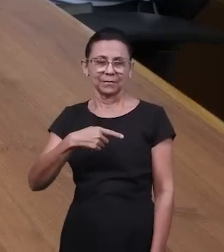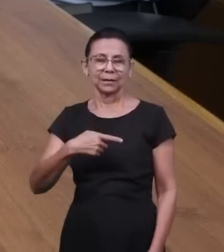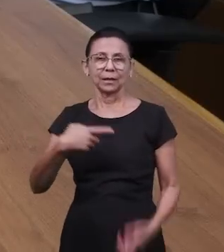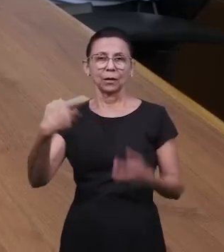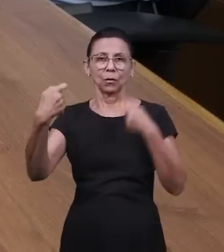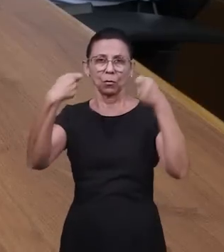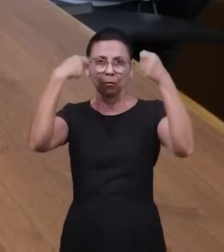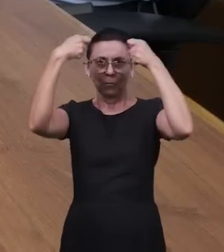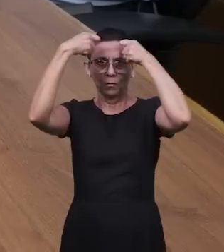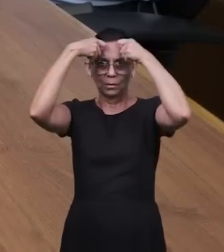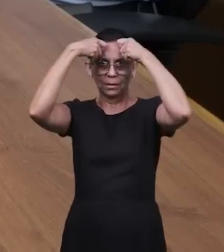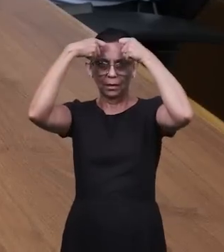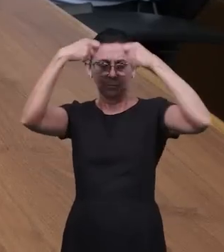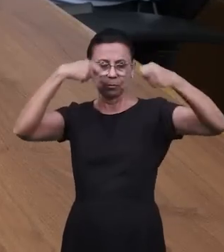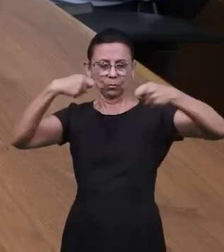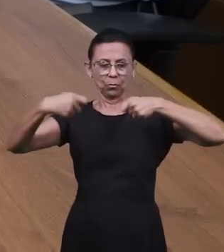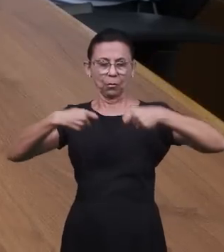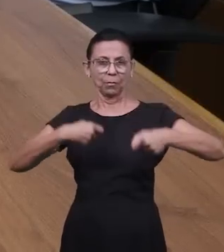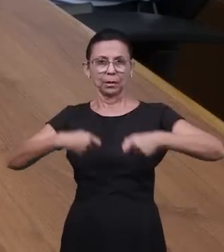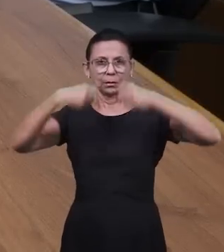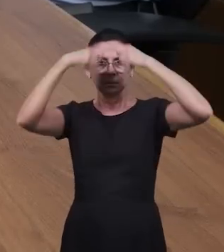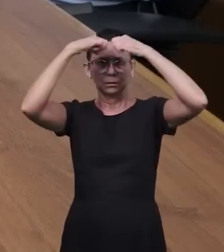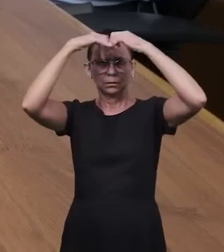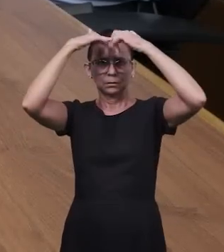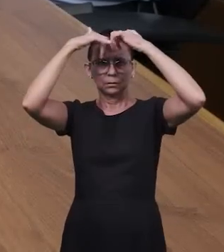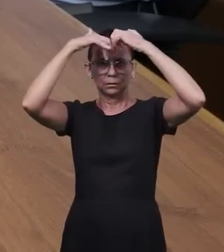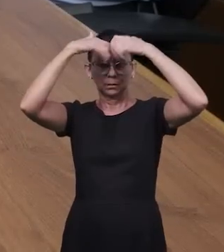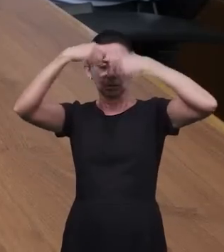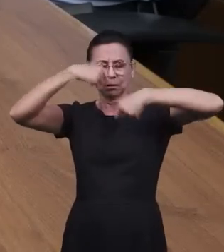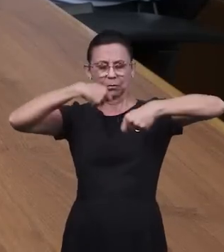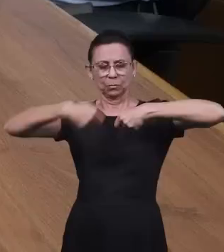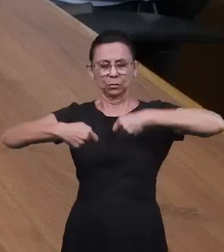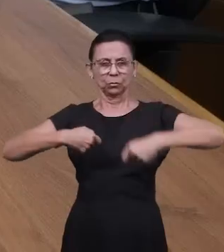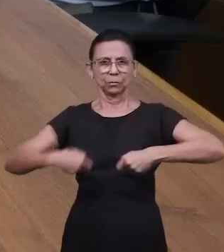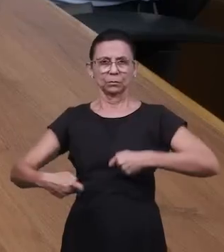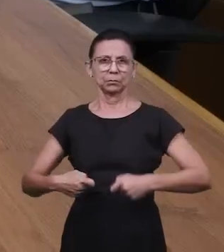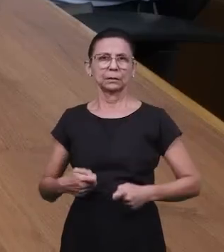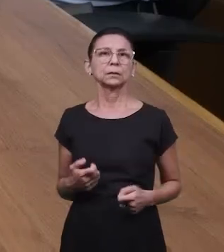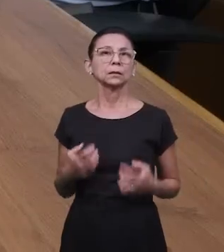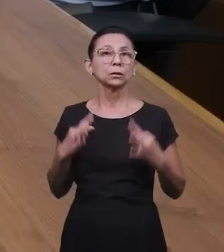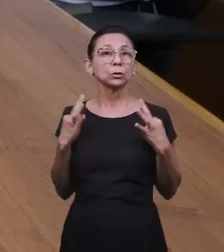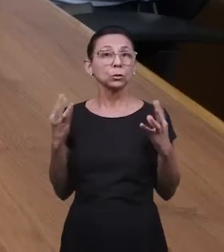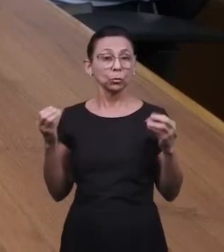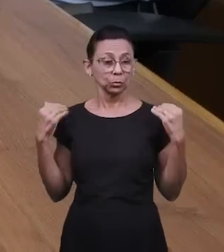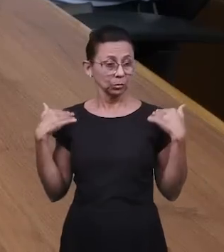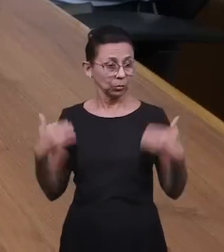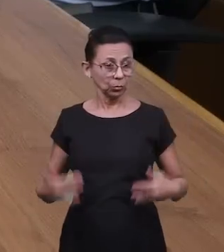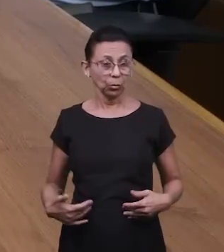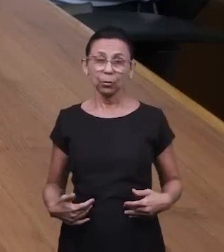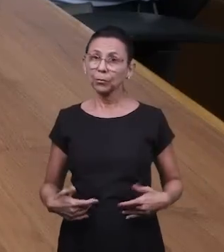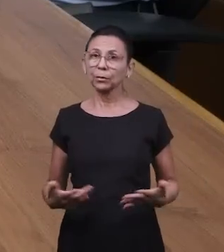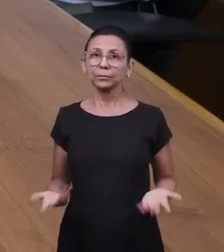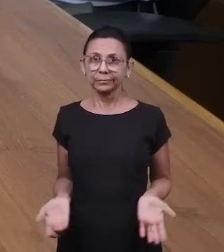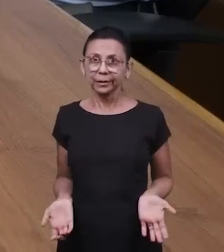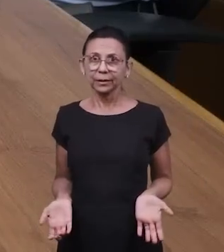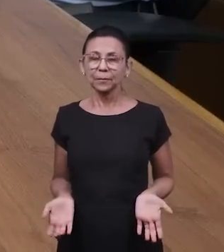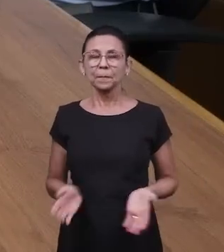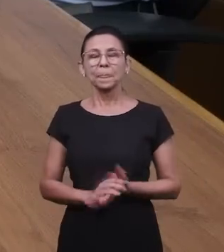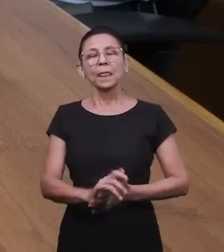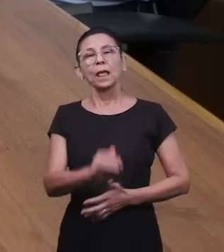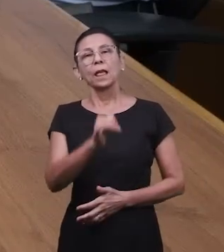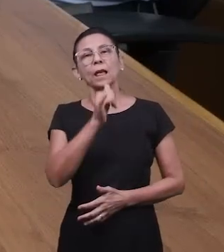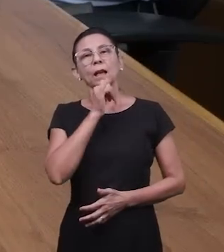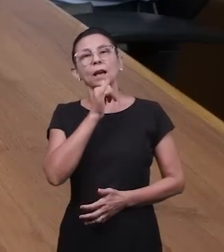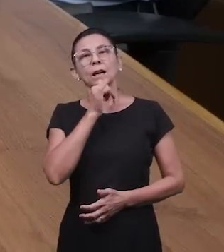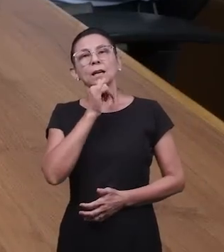na comunhão. Então você vê um apóstolo Paulo com uma ideia: eu vou para Bitínia, o Espírito Santo visitou ele teve